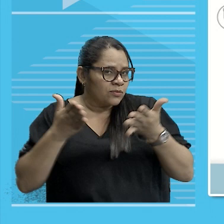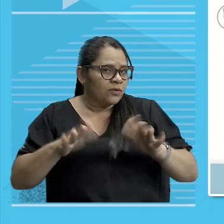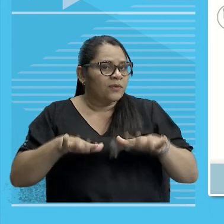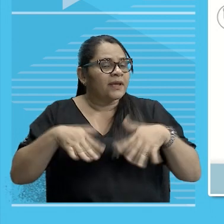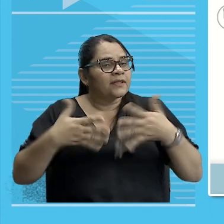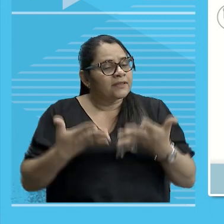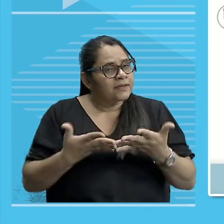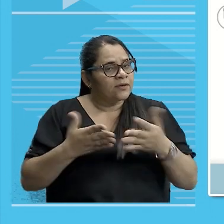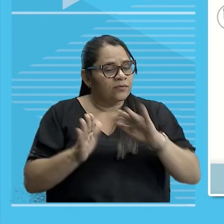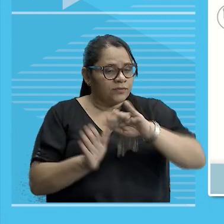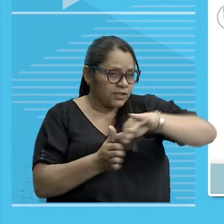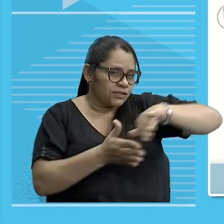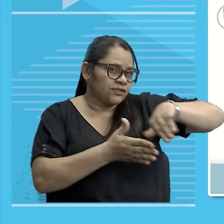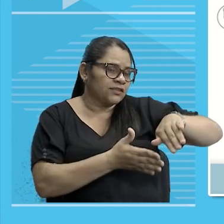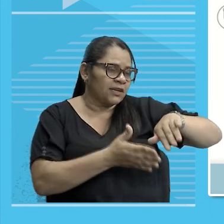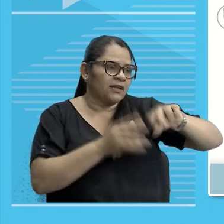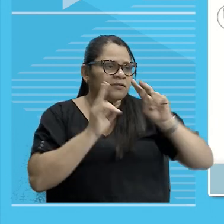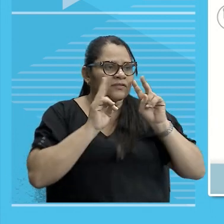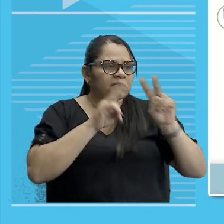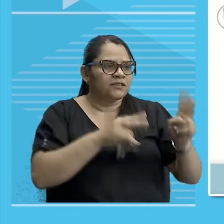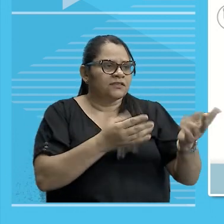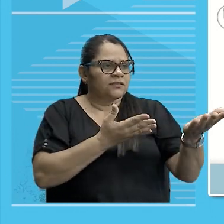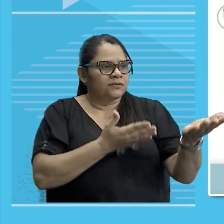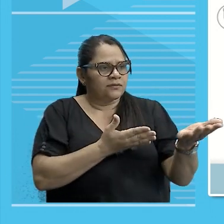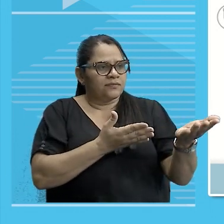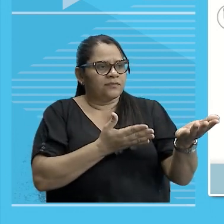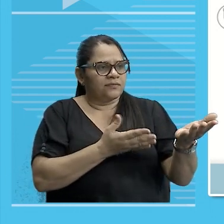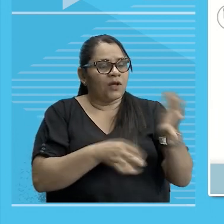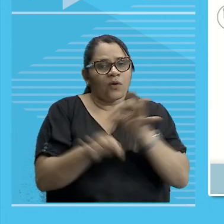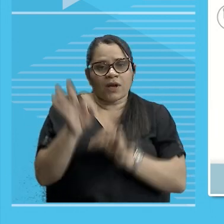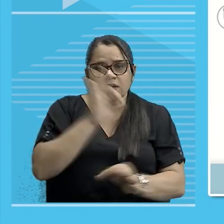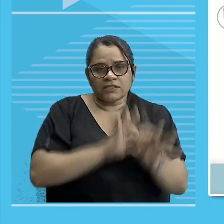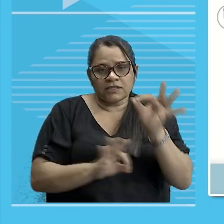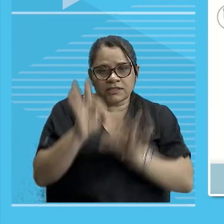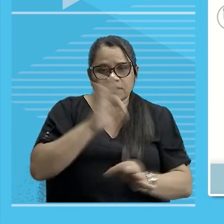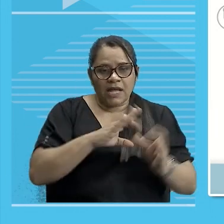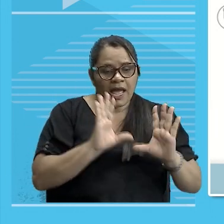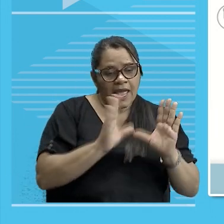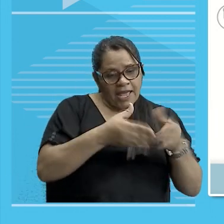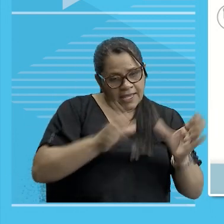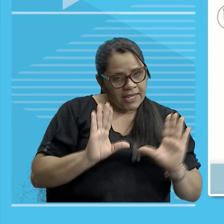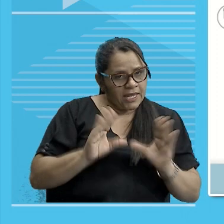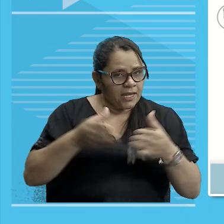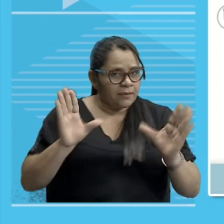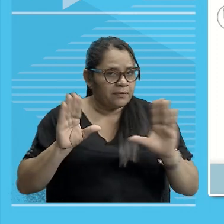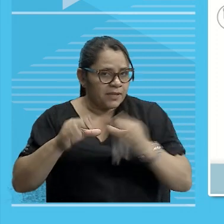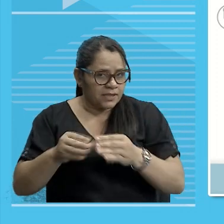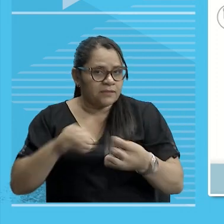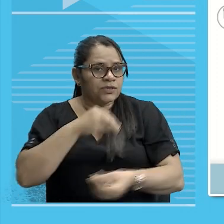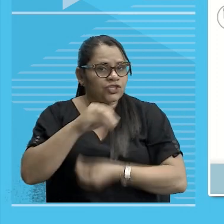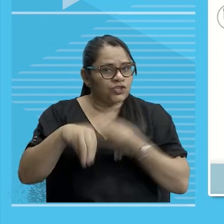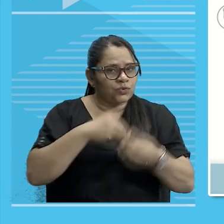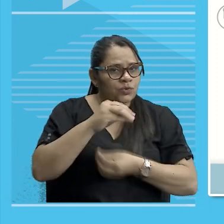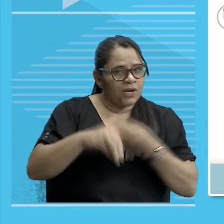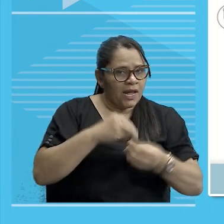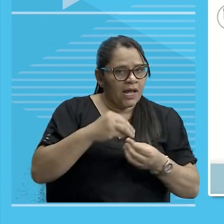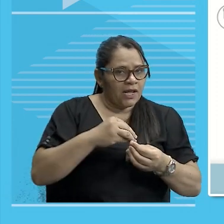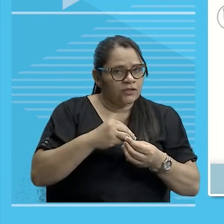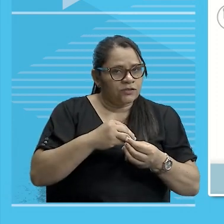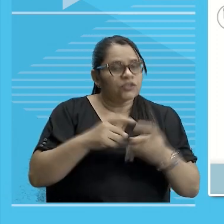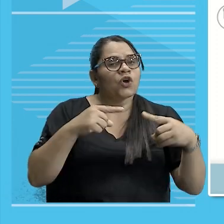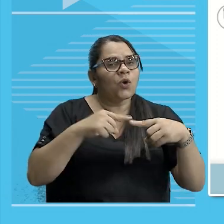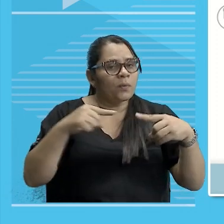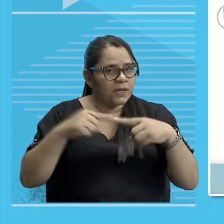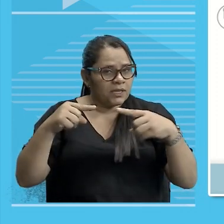vamos deixar aí formar equipes heterogêneas combinando